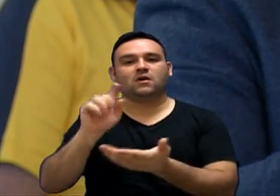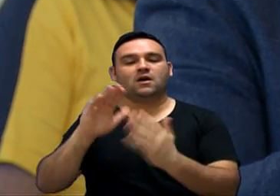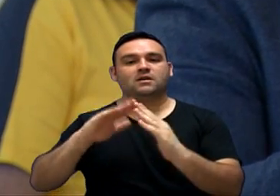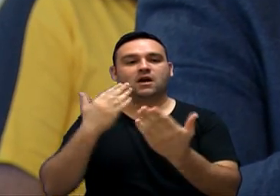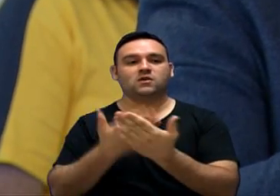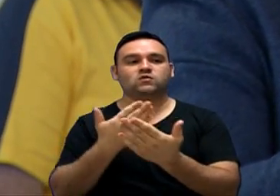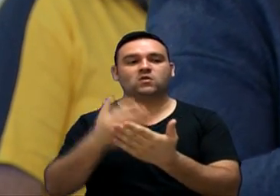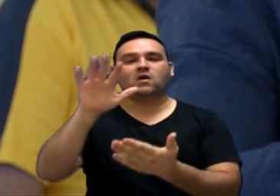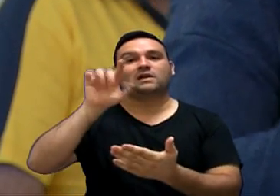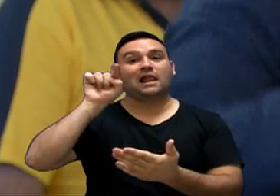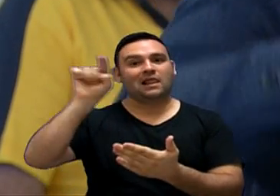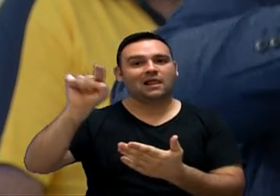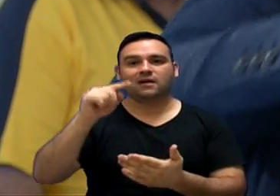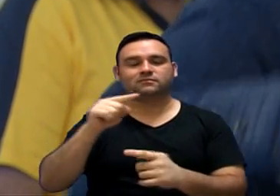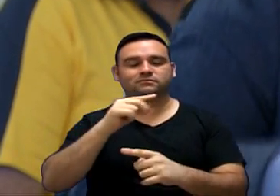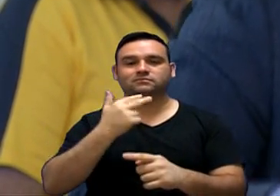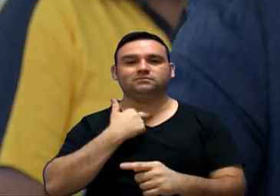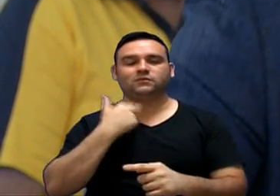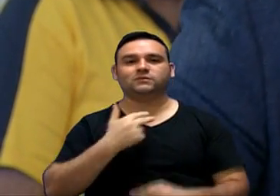escolas daquele estado.